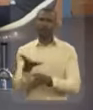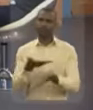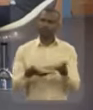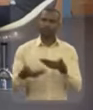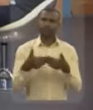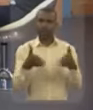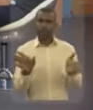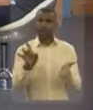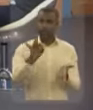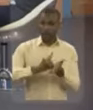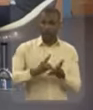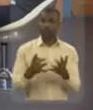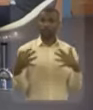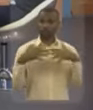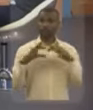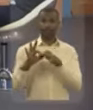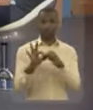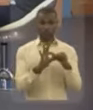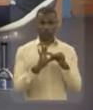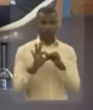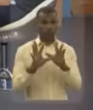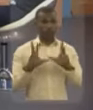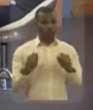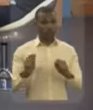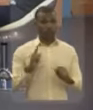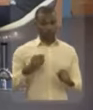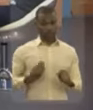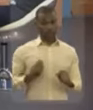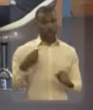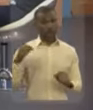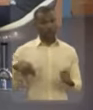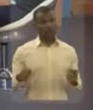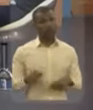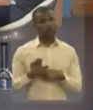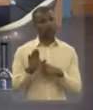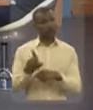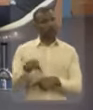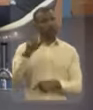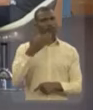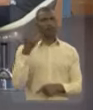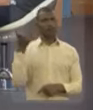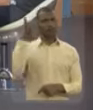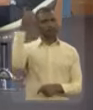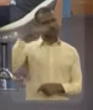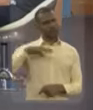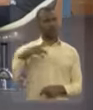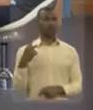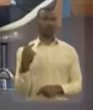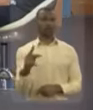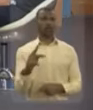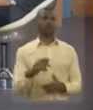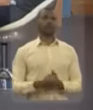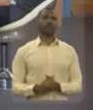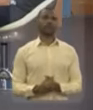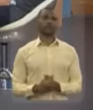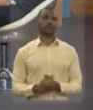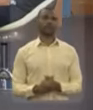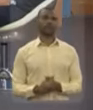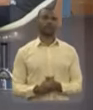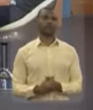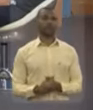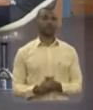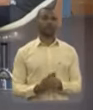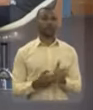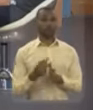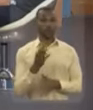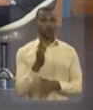aberto Franco democrático né Entre todos que estão aqui possa ajudar a escolher o melhor paraa sua cidade Ah agora no segundo